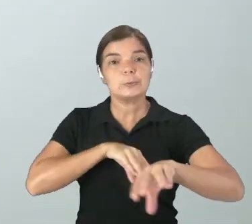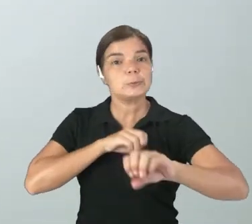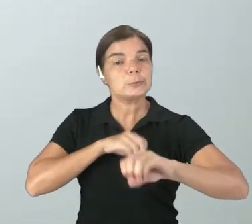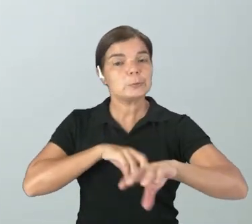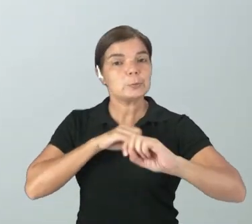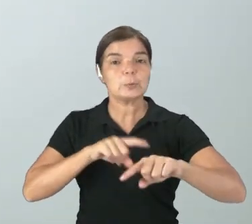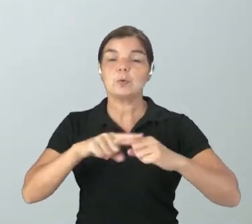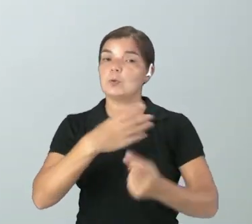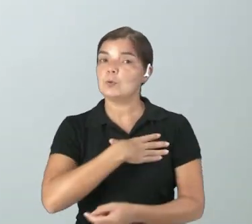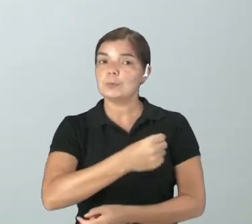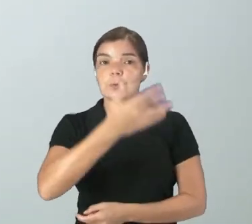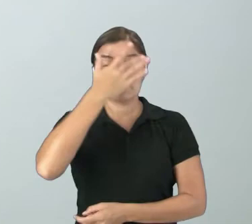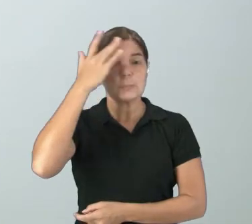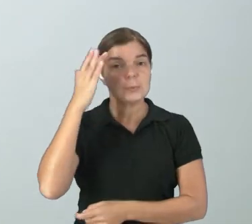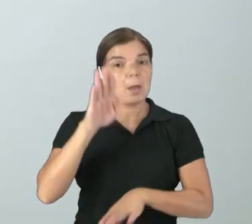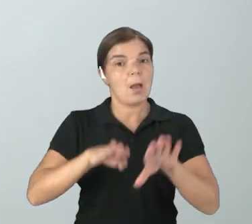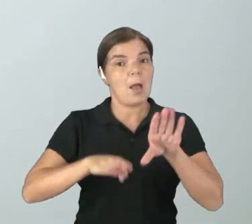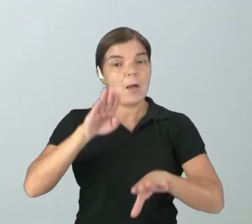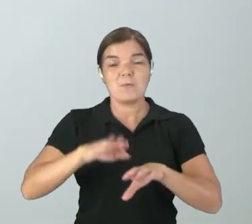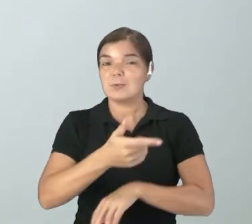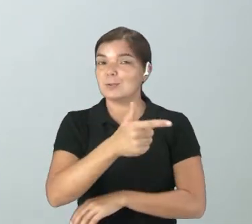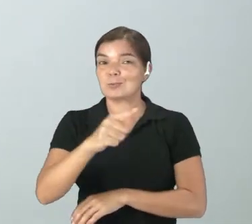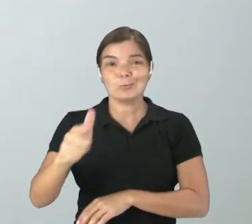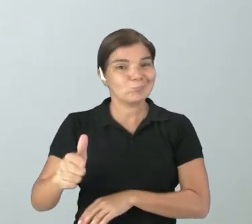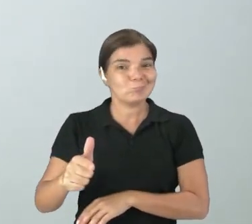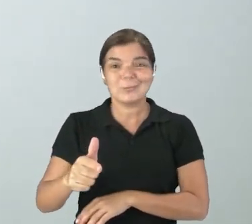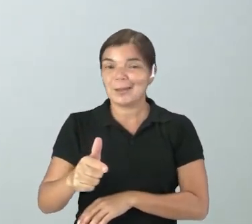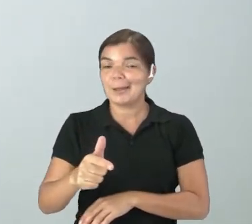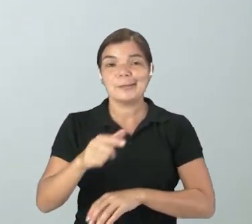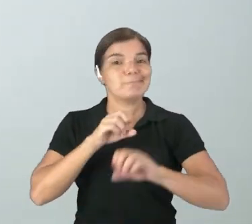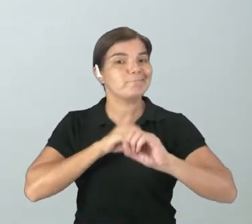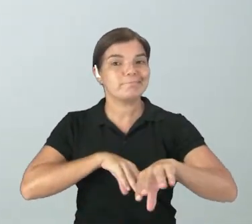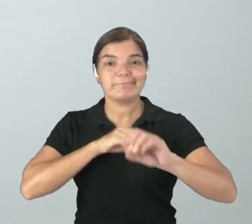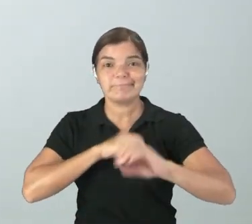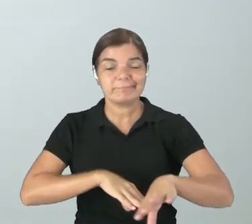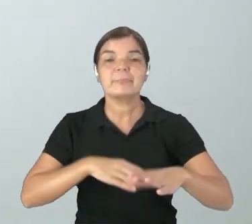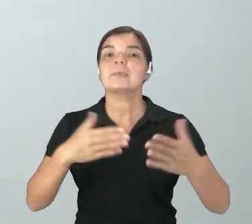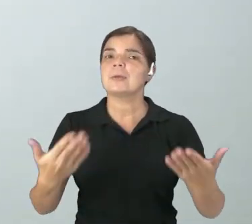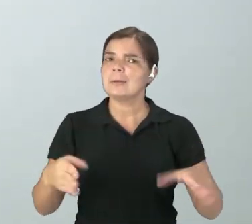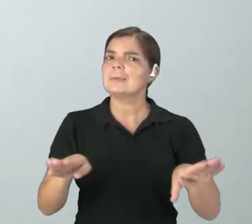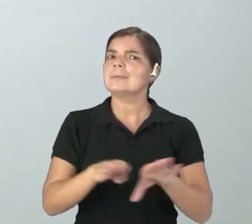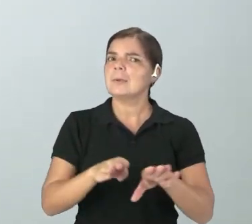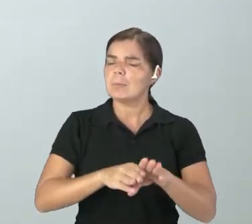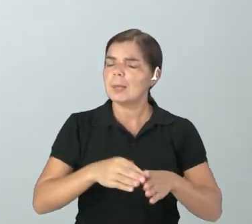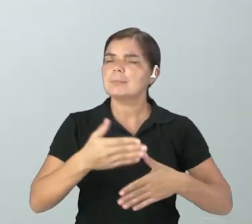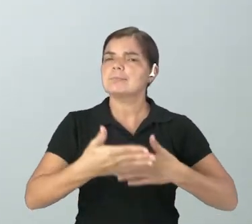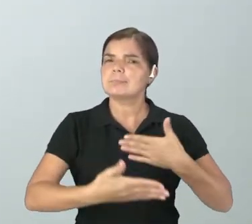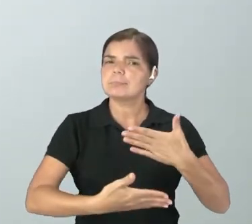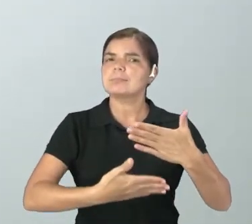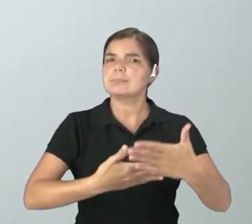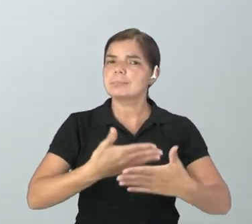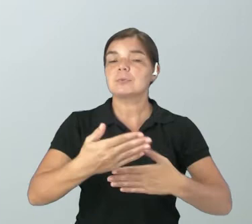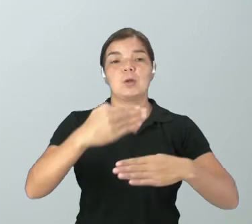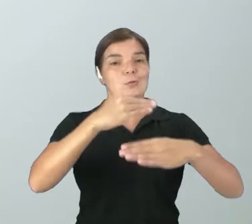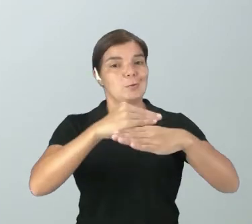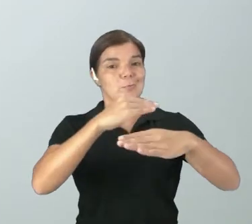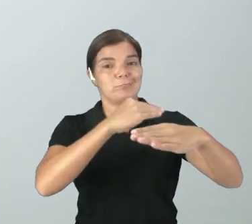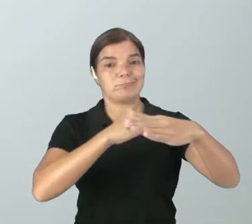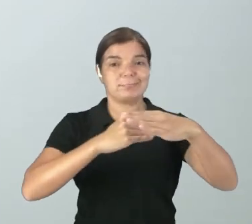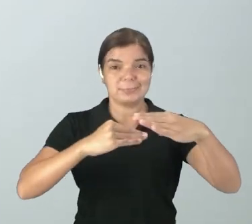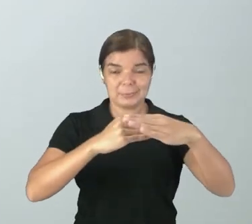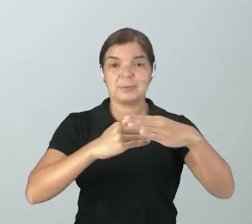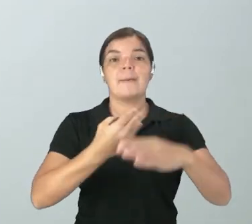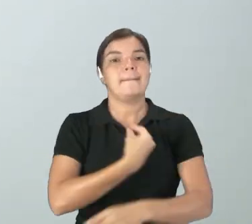à educação, que os filhos dessas pessoas muitas das vezes não tenham acesso à educação de qualidade. Isso vai só perpetuando essa